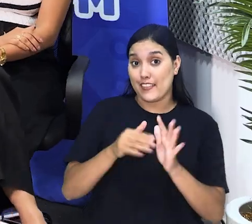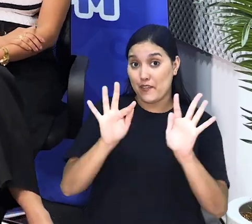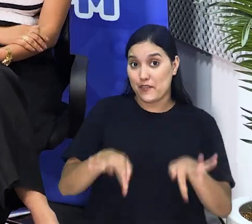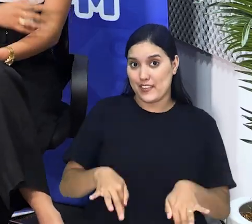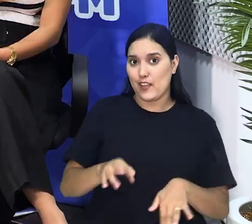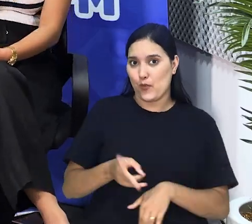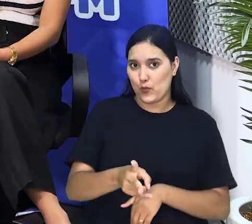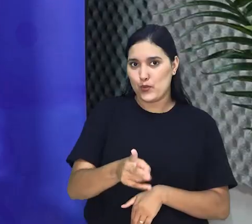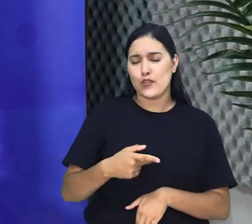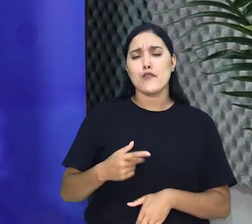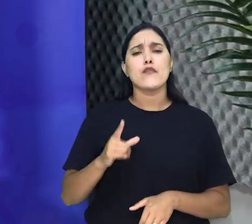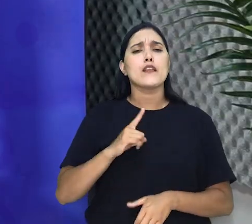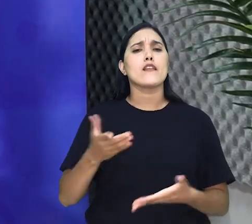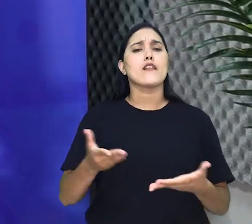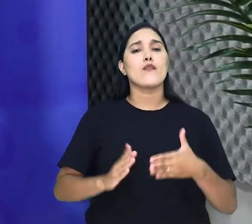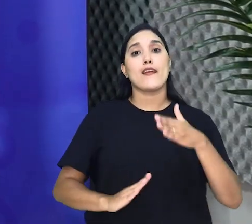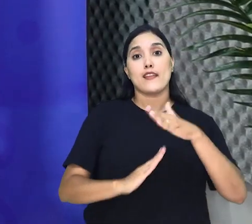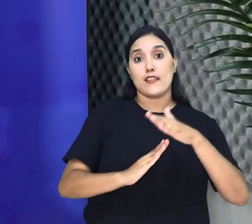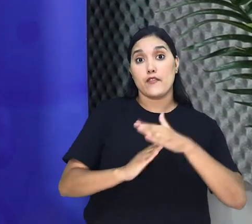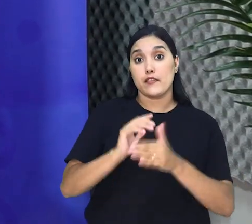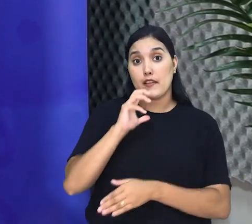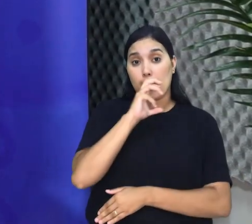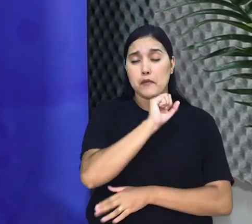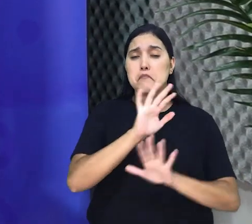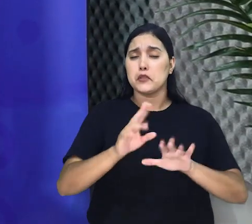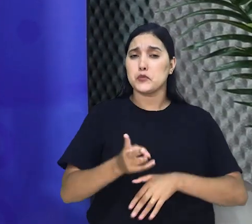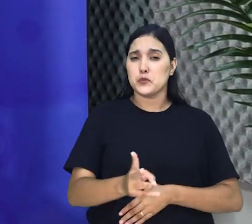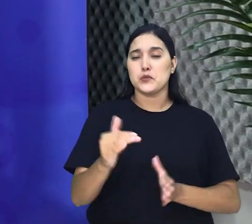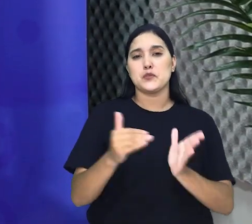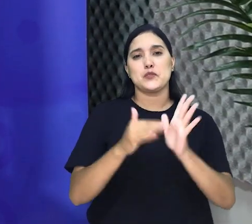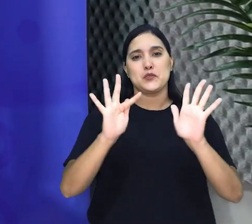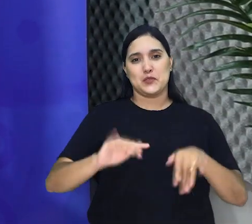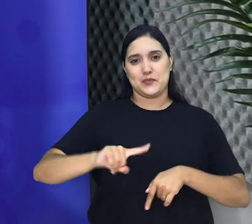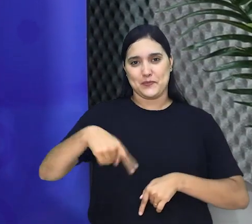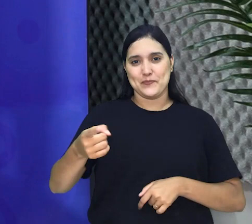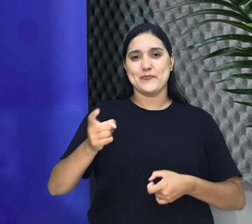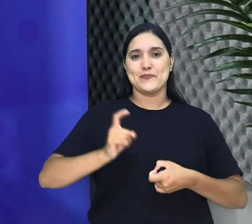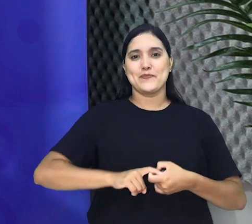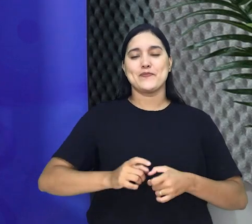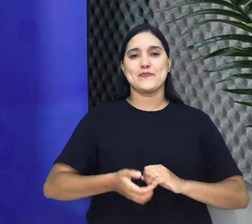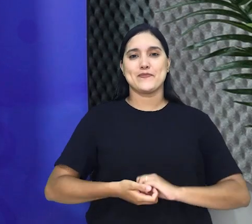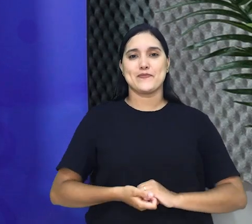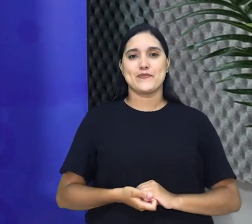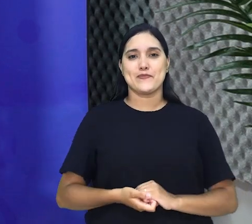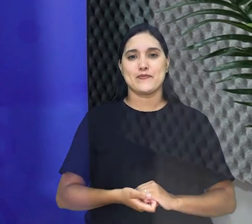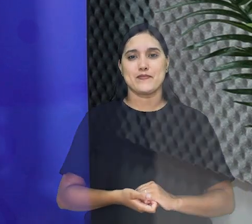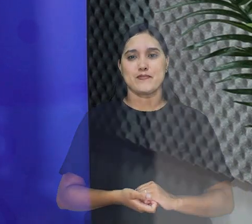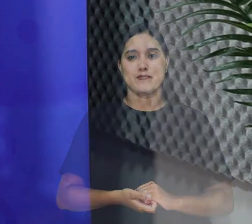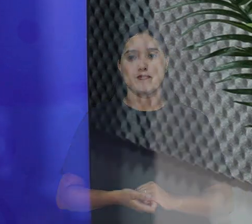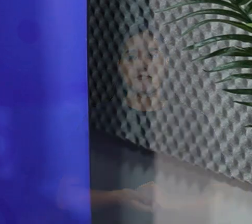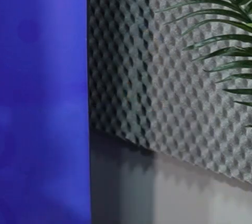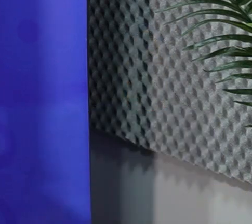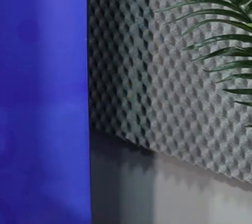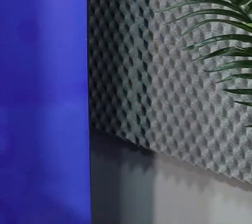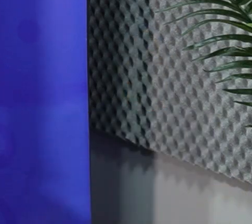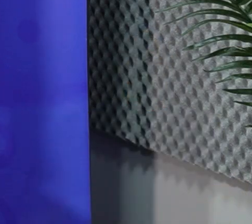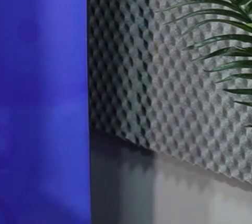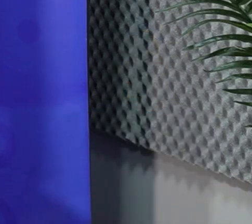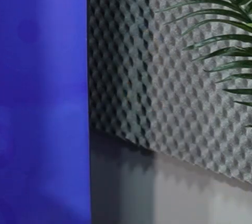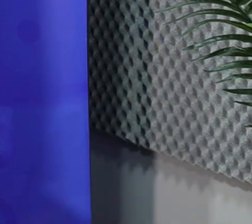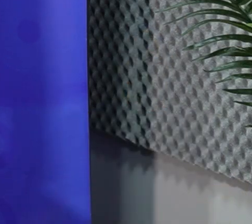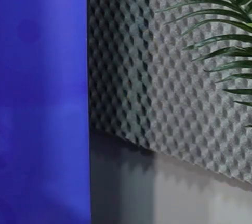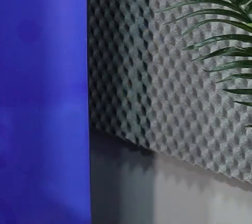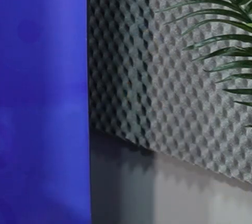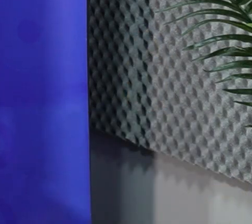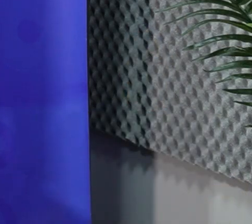convidada aqui e eu gostaria que você ficasse até o fim conosco. Nós vamos para um breve comercial e fique aí conosco que já a